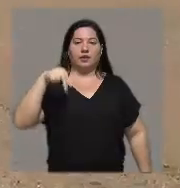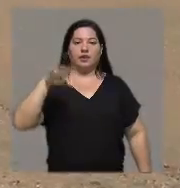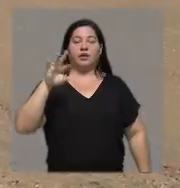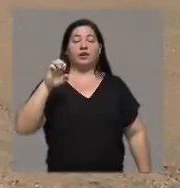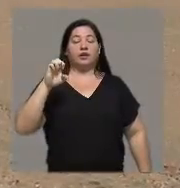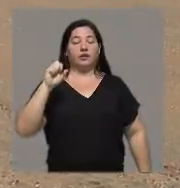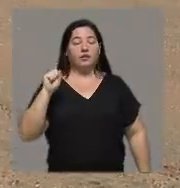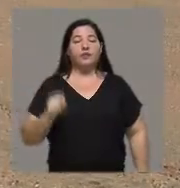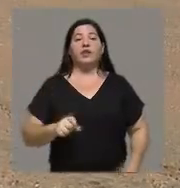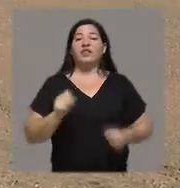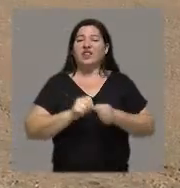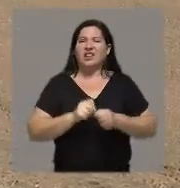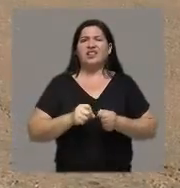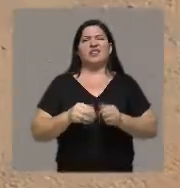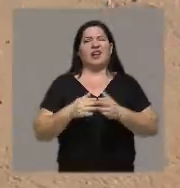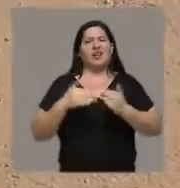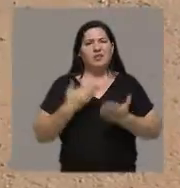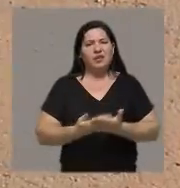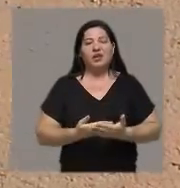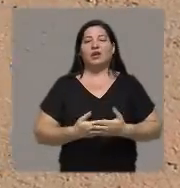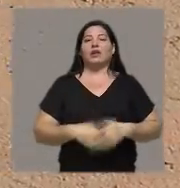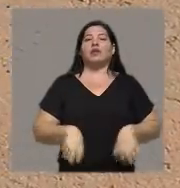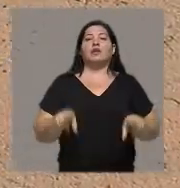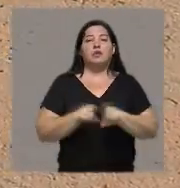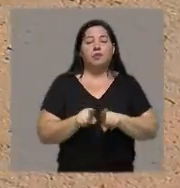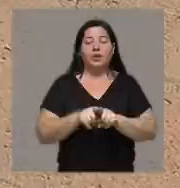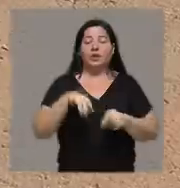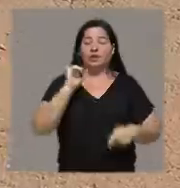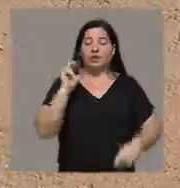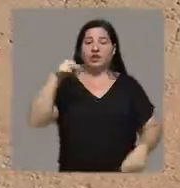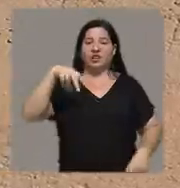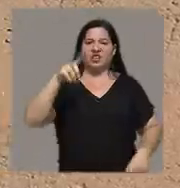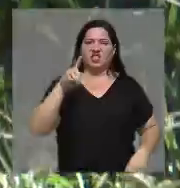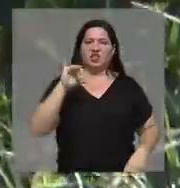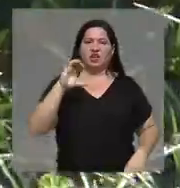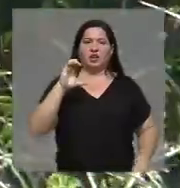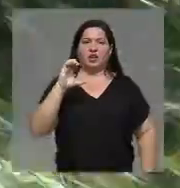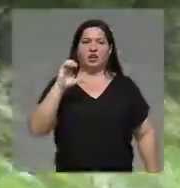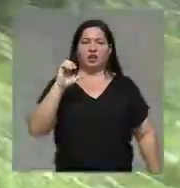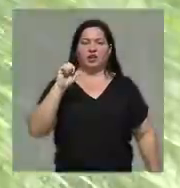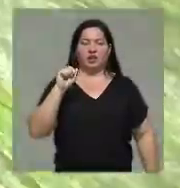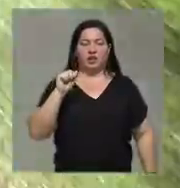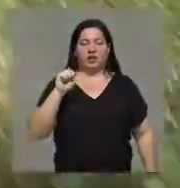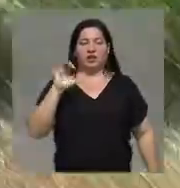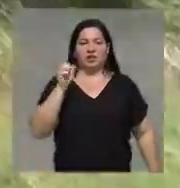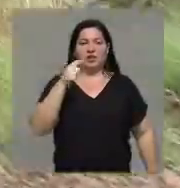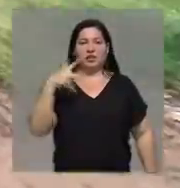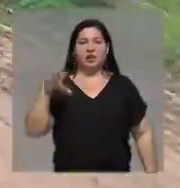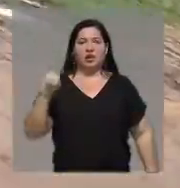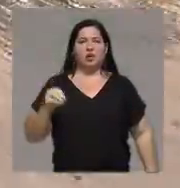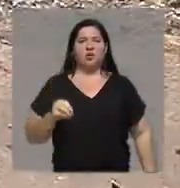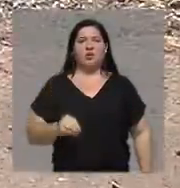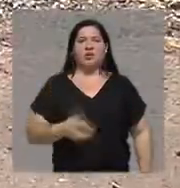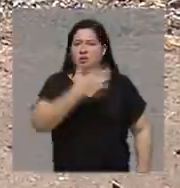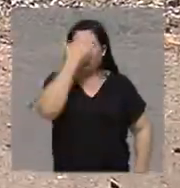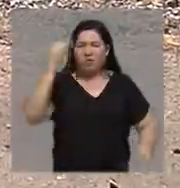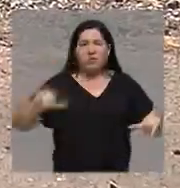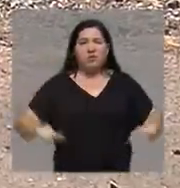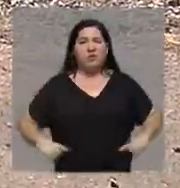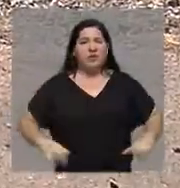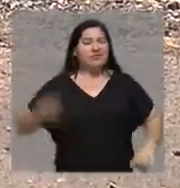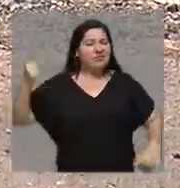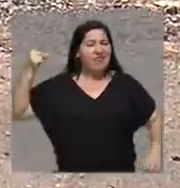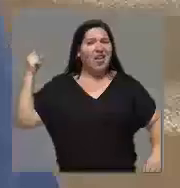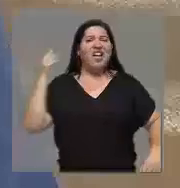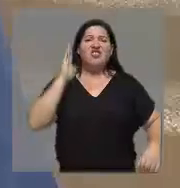já é indicação. É um problema grave que a população aqui vem sofrendo, visto que já há muito tempo está assim, né,